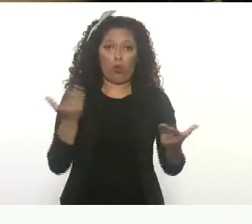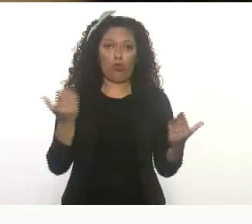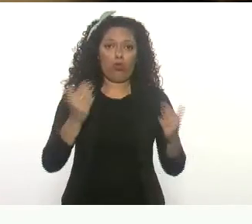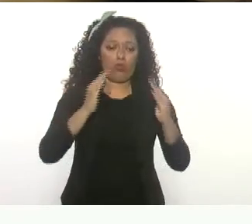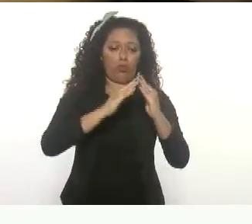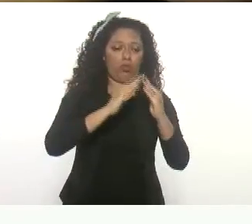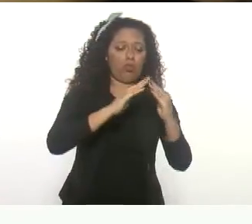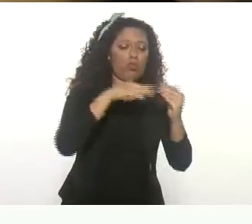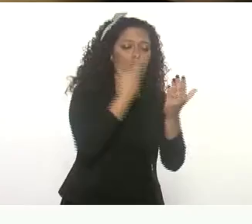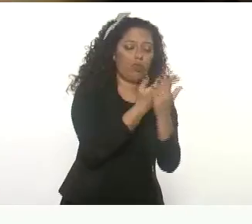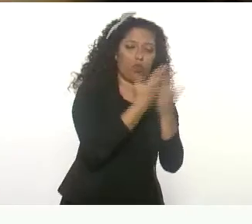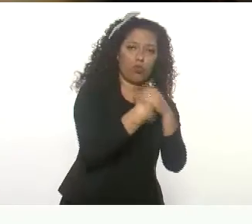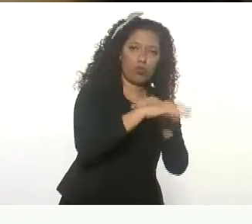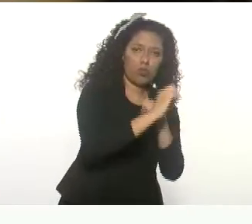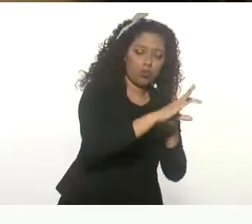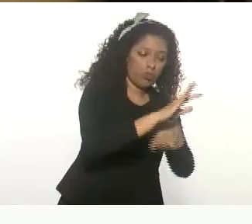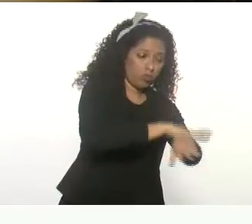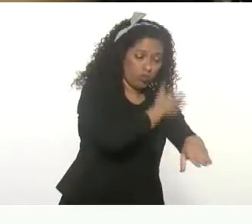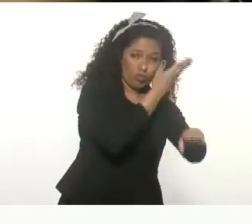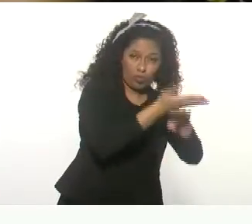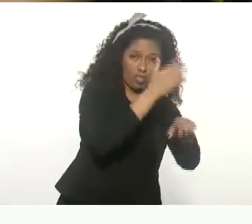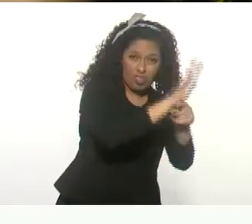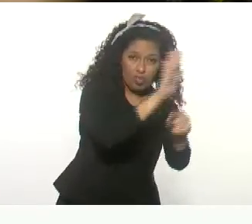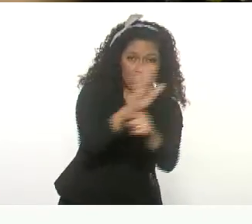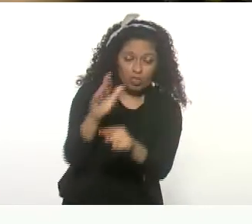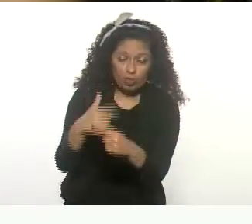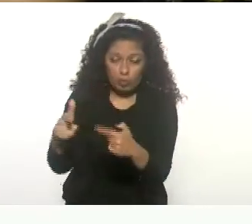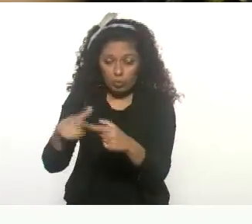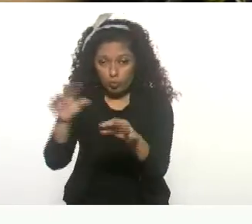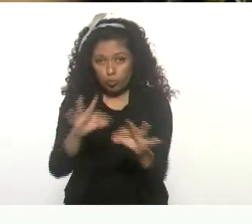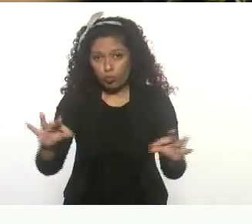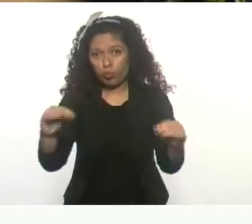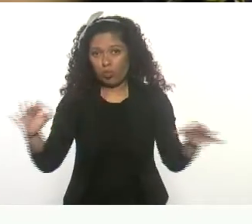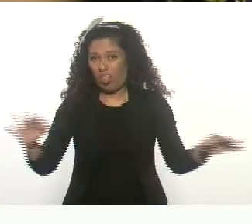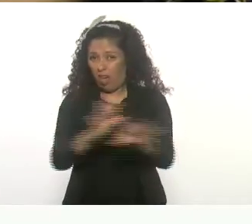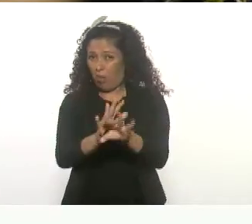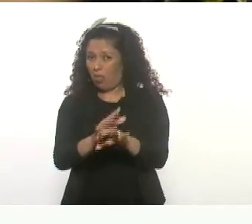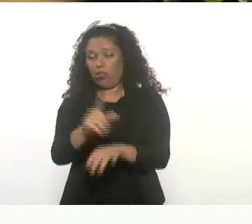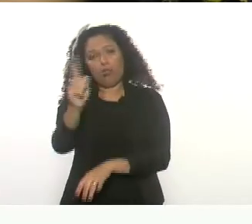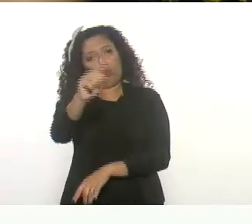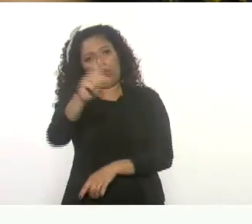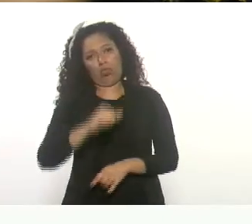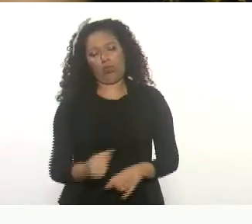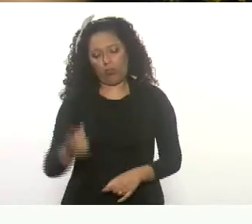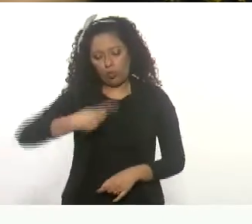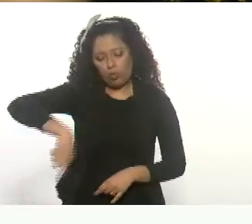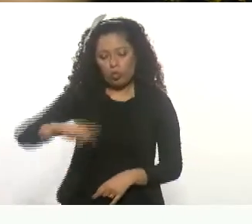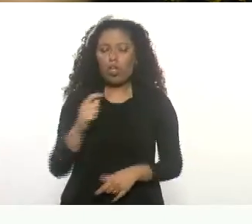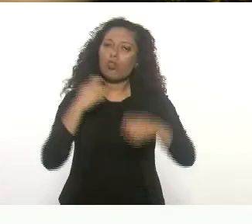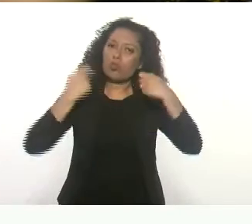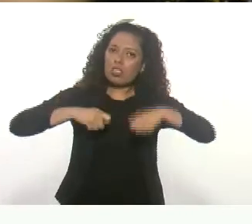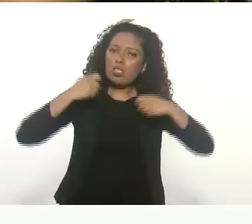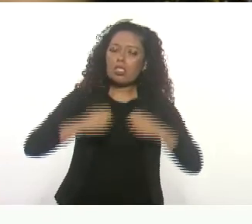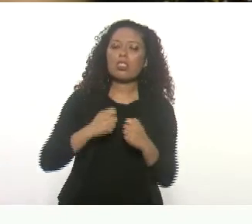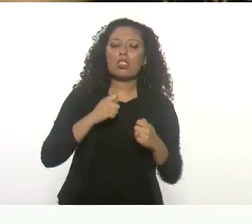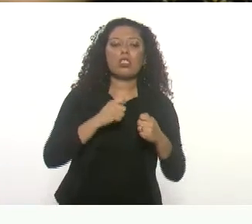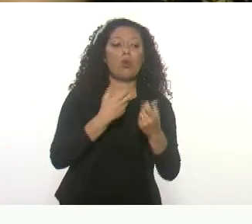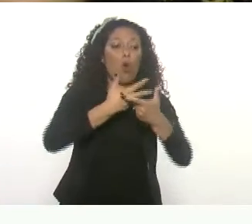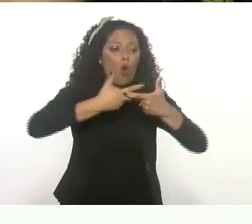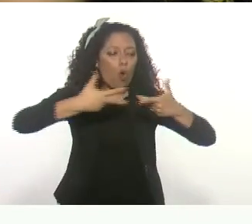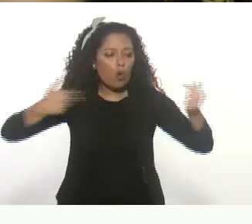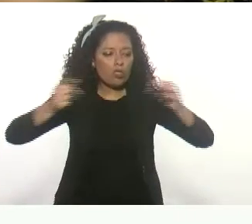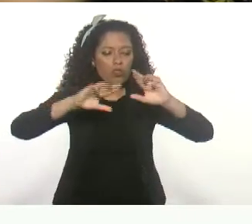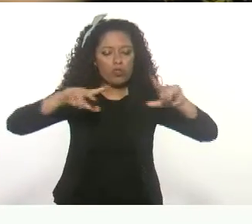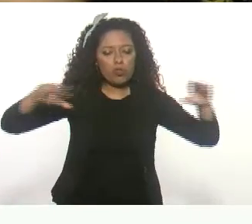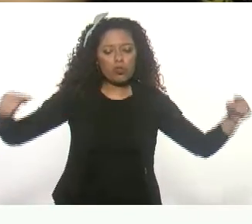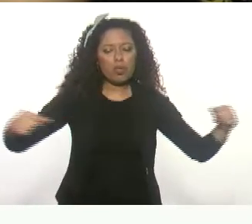sozinho não vai resolver todos os problemas. É um conjunto de fatos que vão resolver esses problemas, e eu acho que ela sai pontuando aqui diversas questões. Eu queria